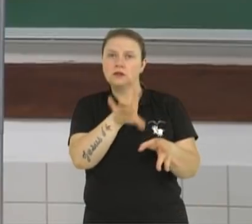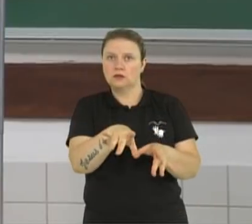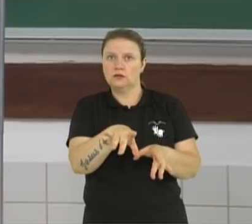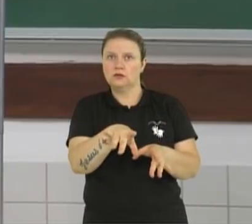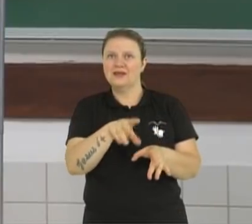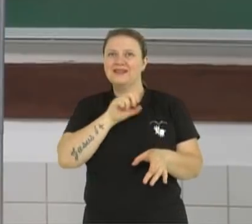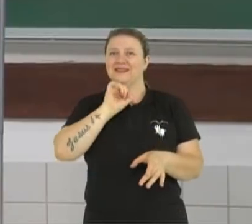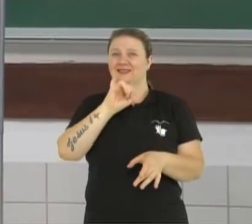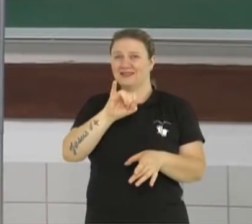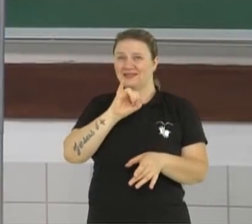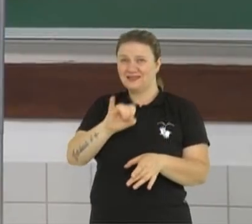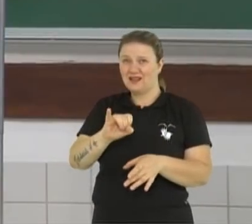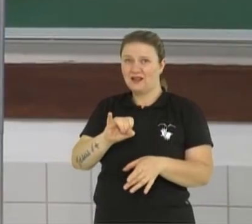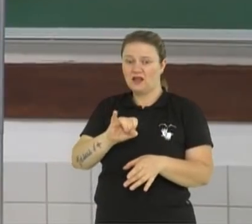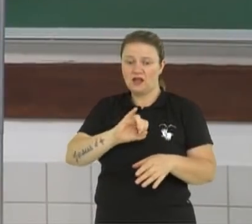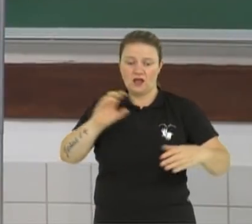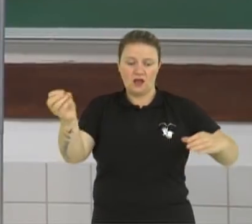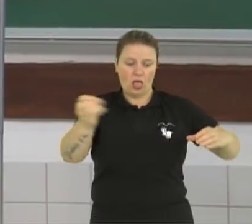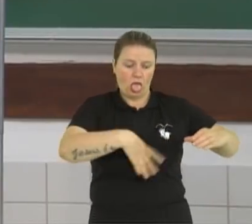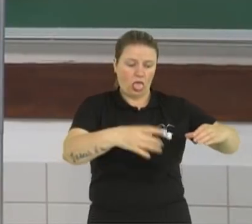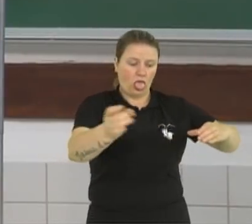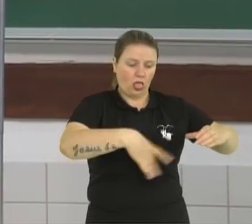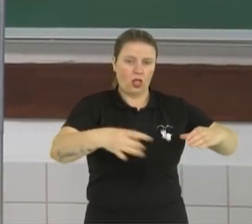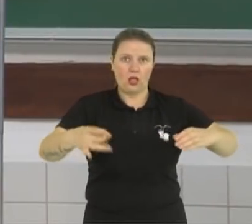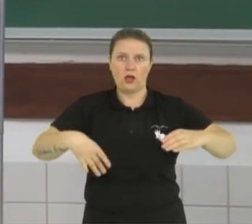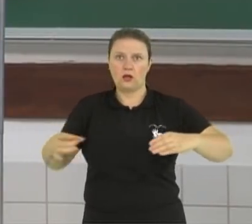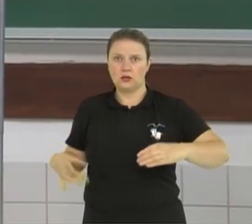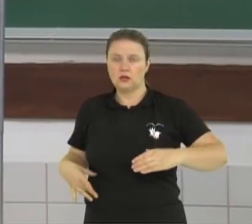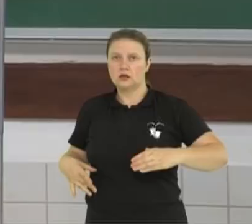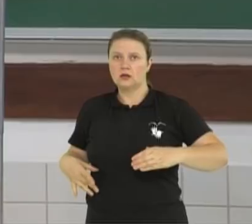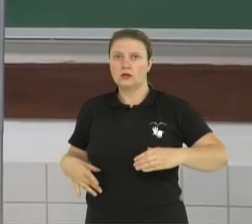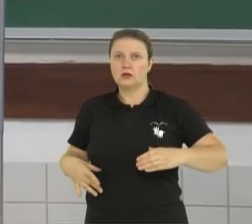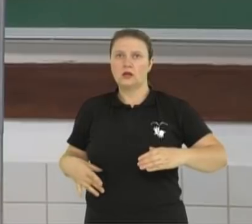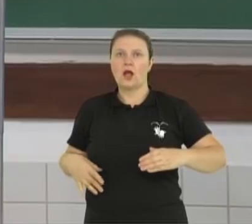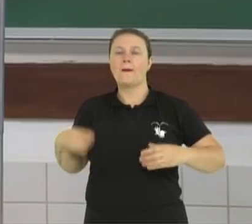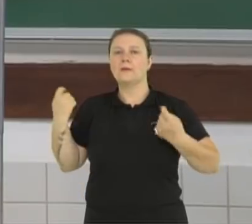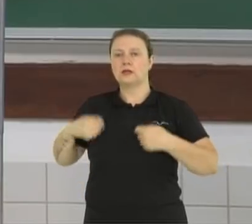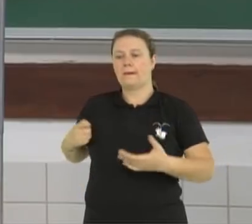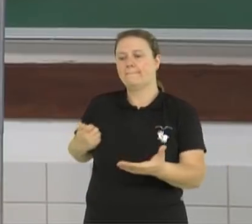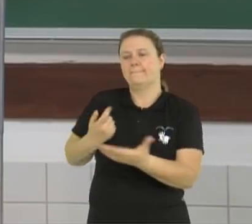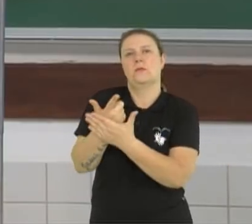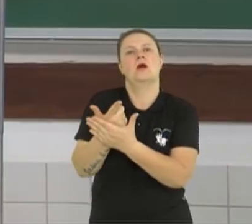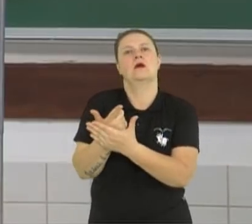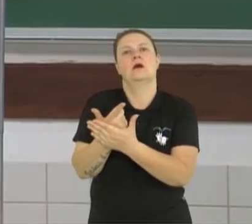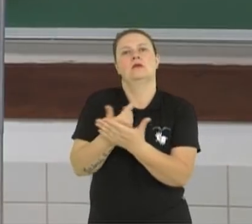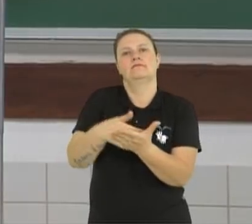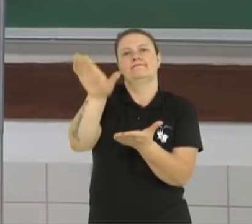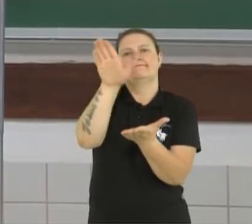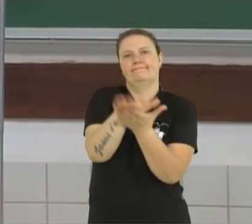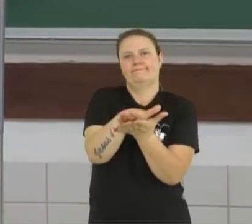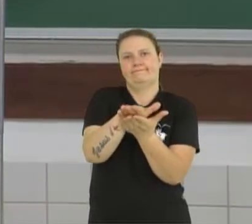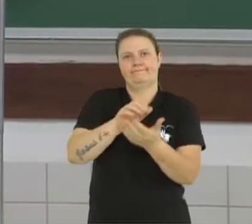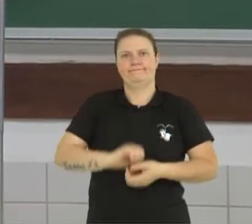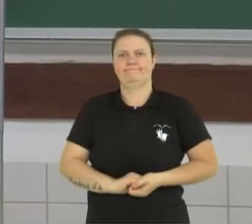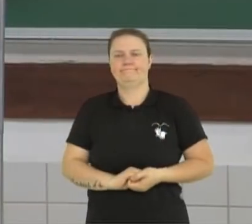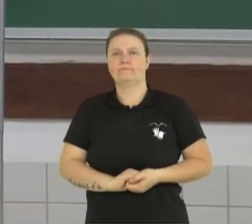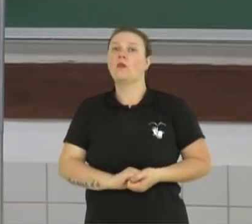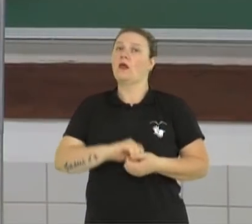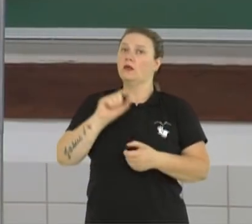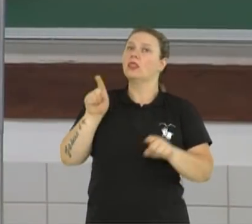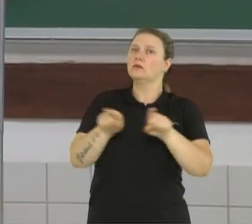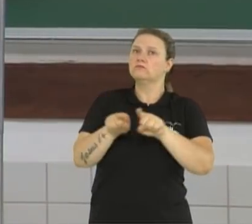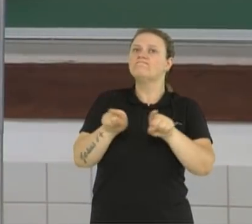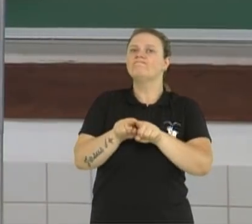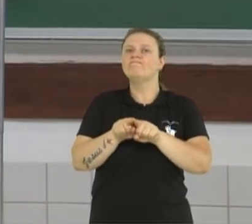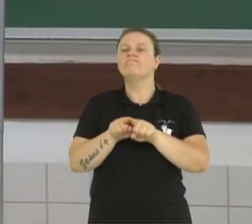cheque de $4.000 de caução. Se eles não descem com esses 8 quilos, eles têm que pagar essa multa, tá? Mesmo